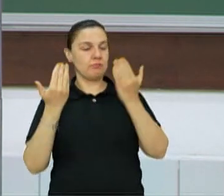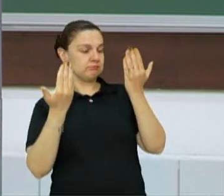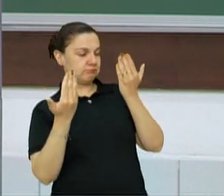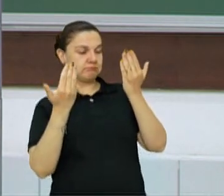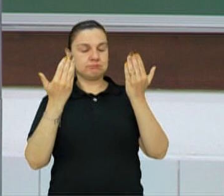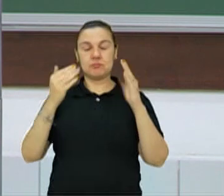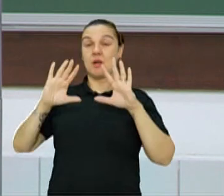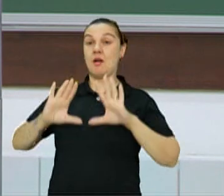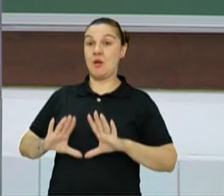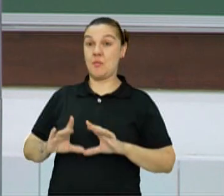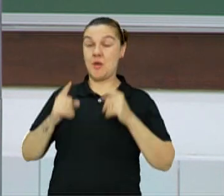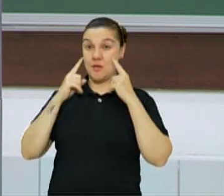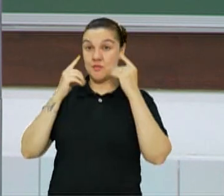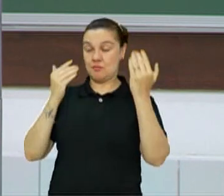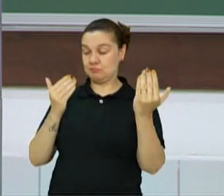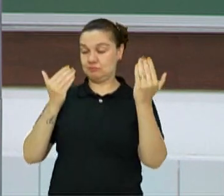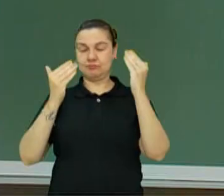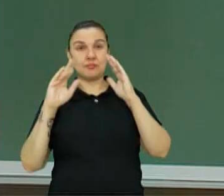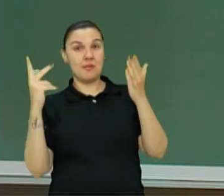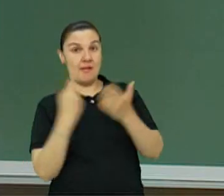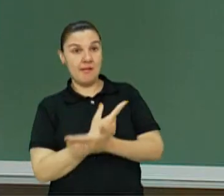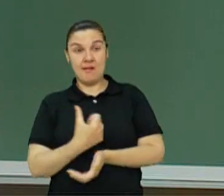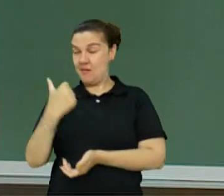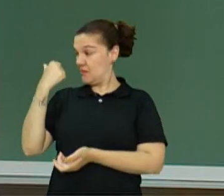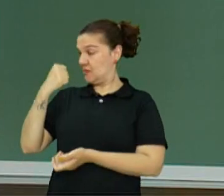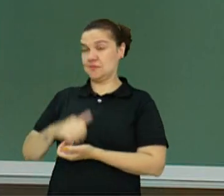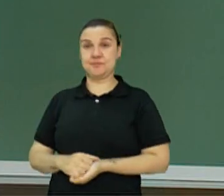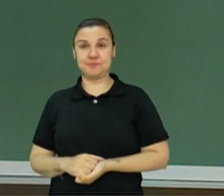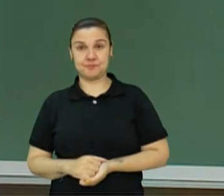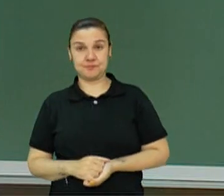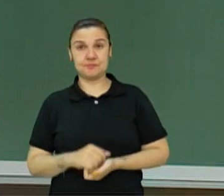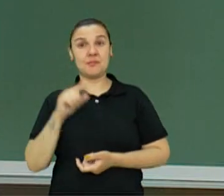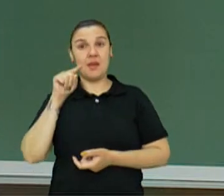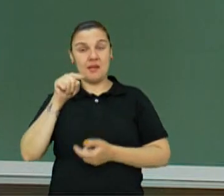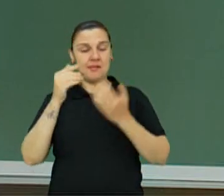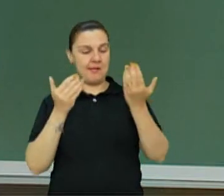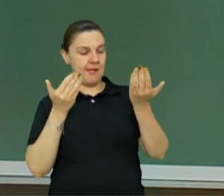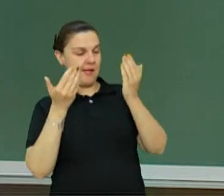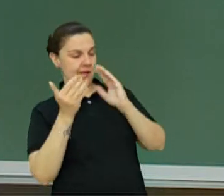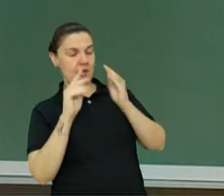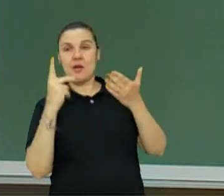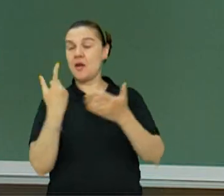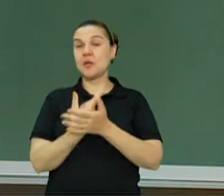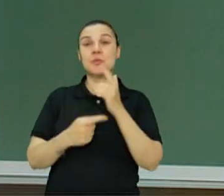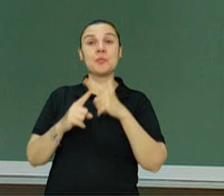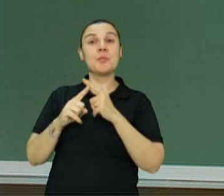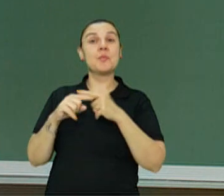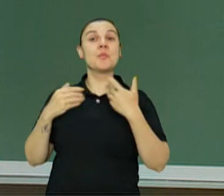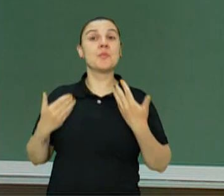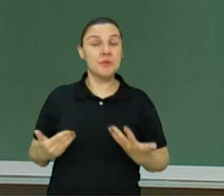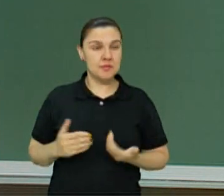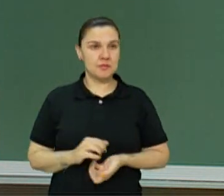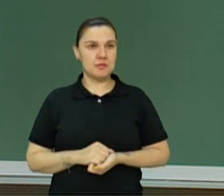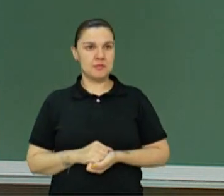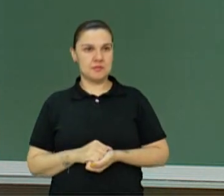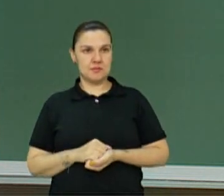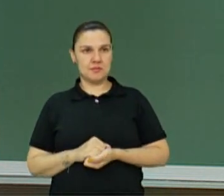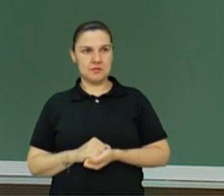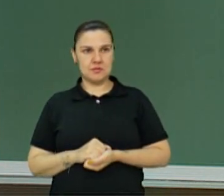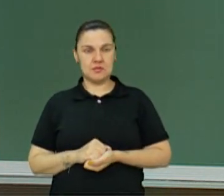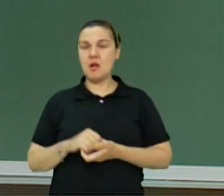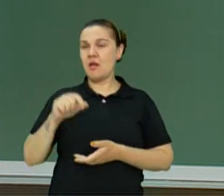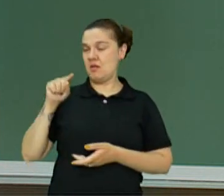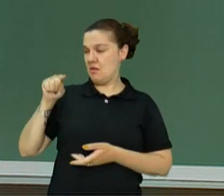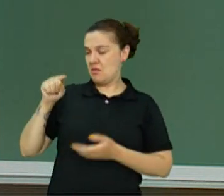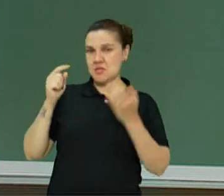analogia, mas é uma analogia incorreta. Essa analogia eu chamo de incorreta porque a gente